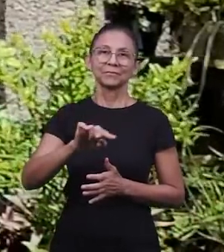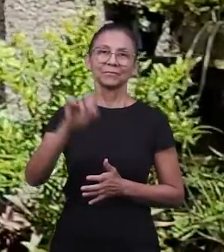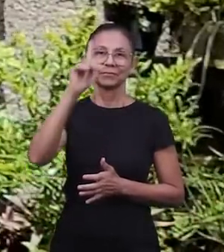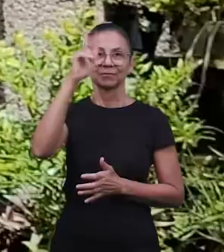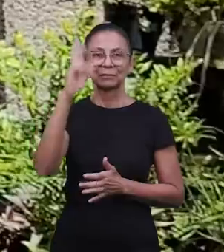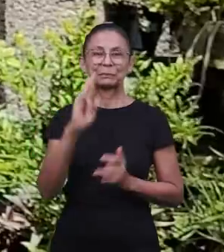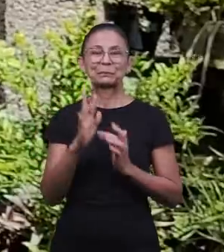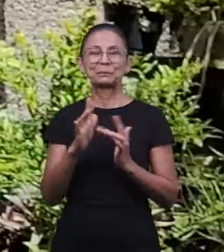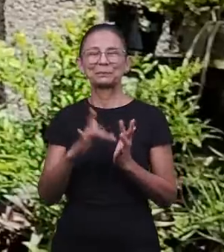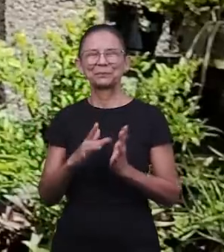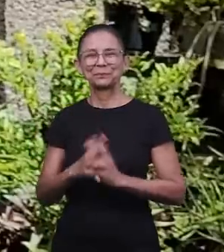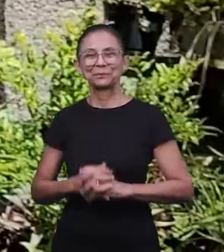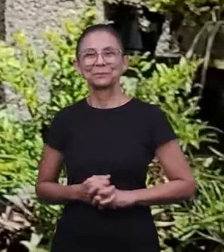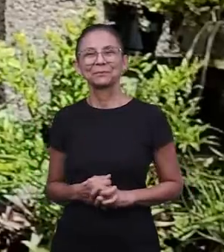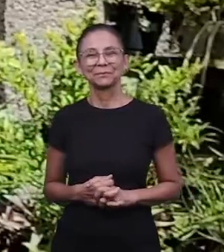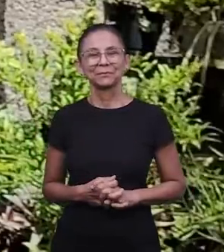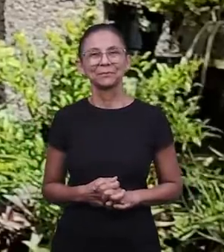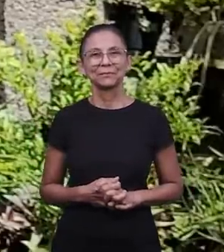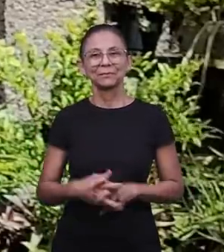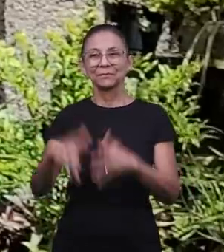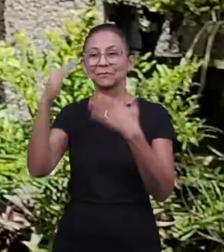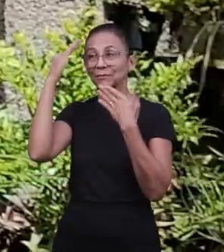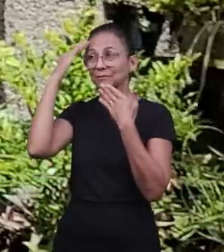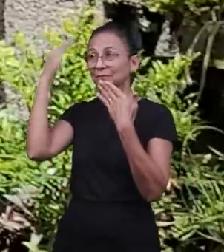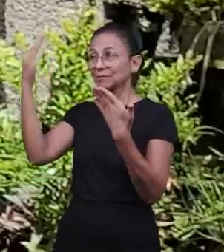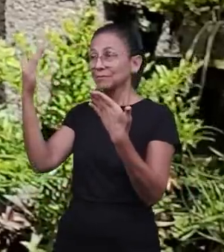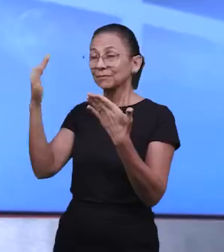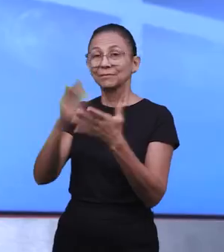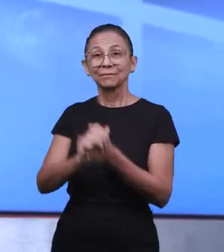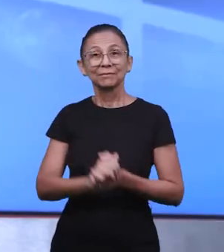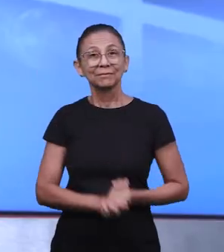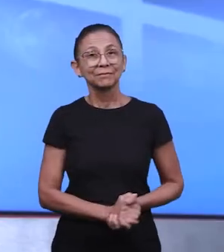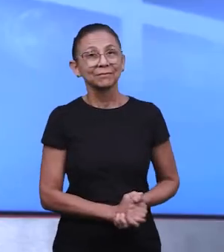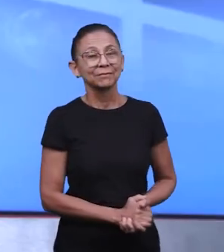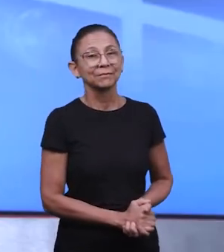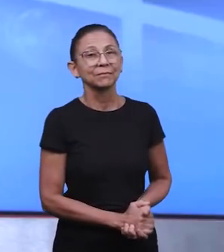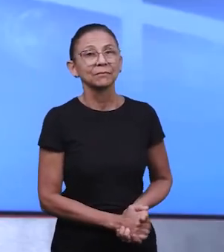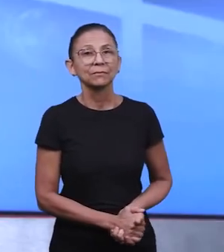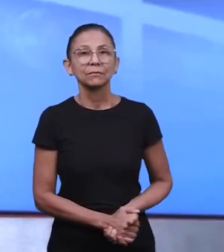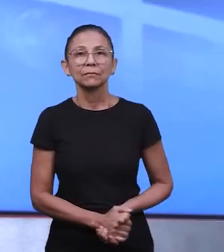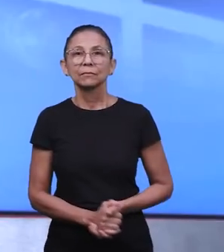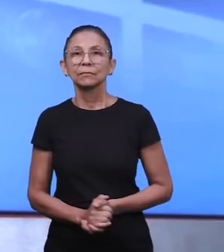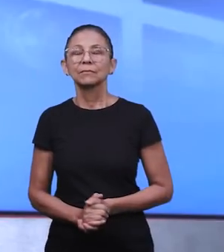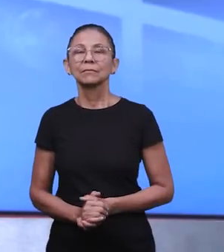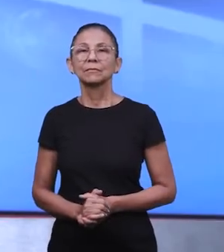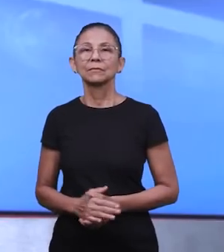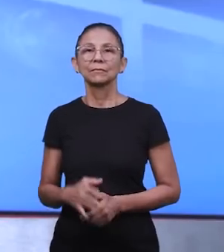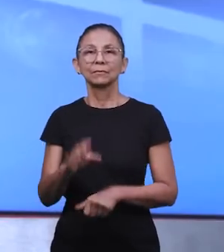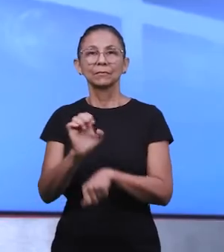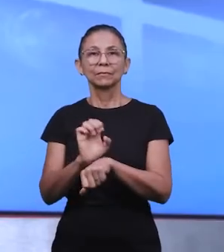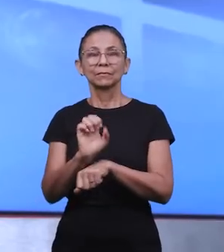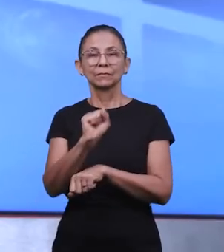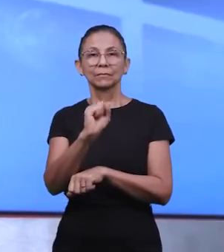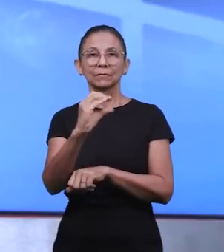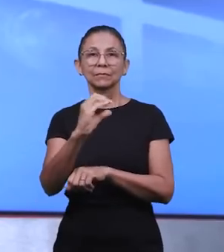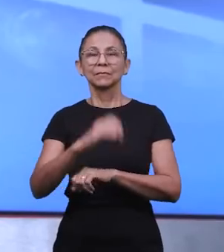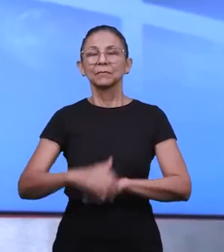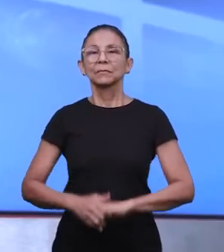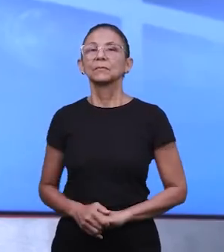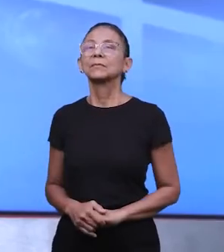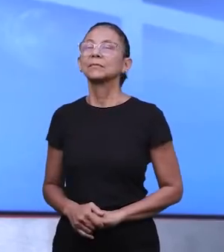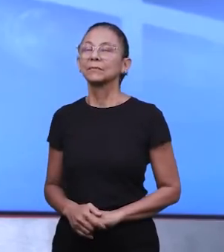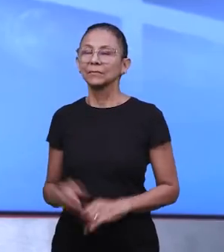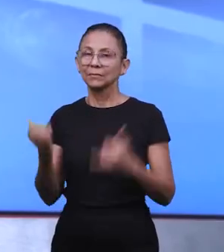despedimos de todos os irmãos com a paz do Senhor Jesus. Obrigado, Marcelo Rosa. E agora vamos para Santa Catarina. O nosso